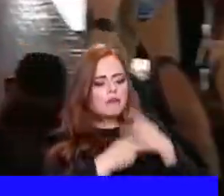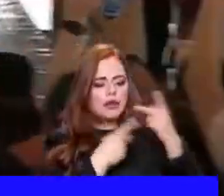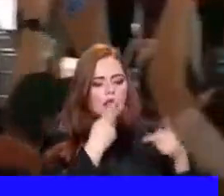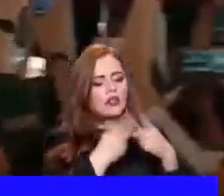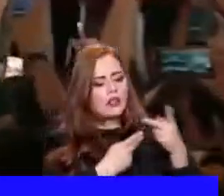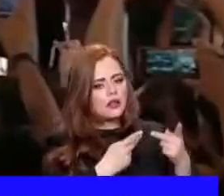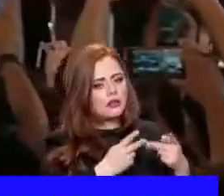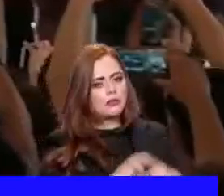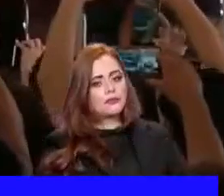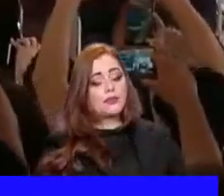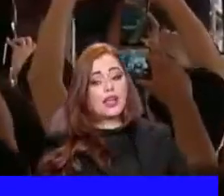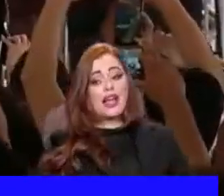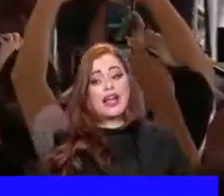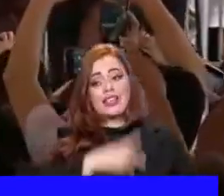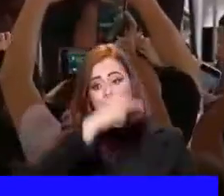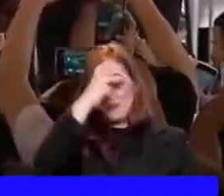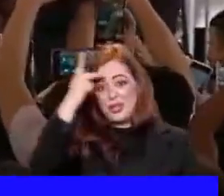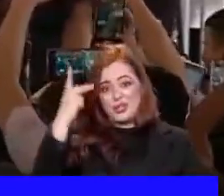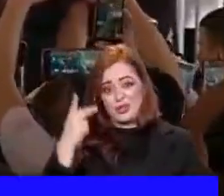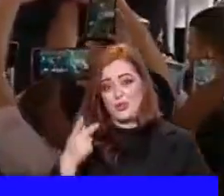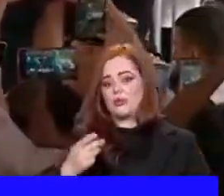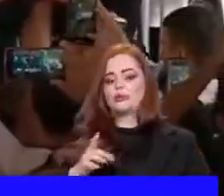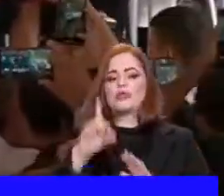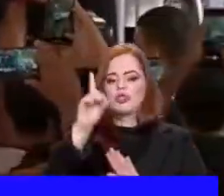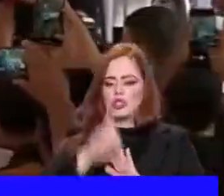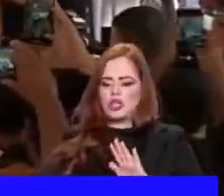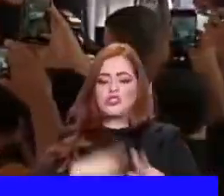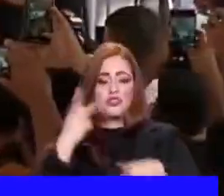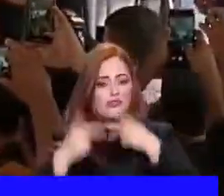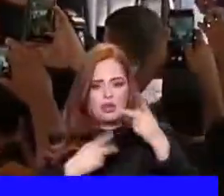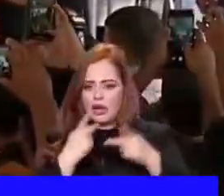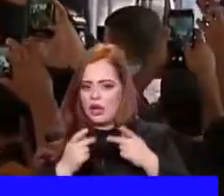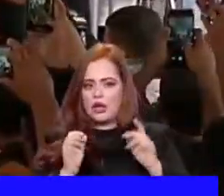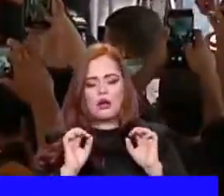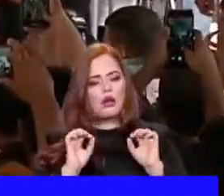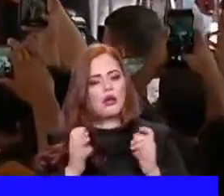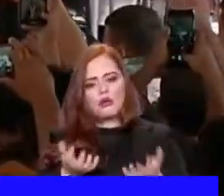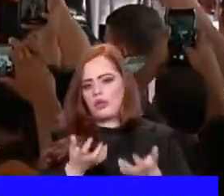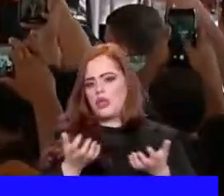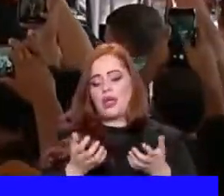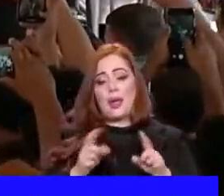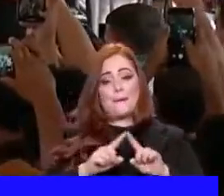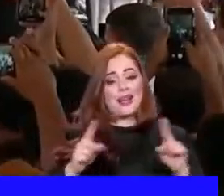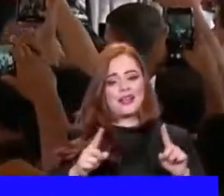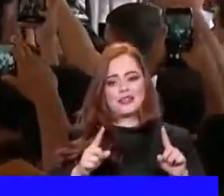As pessoas têm o direito de falar a bobagem que quiser, mas não têm o direito de ofender os outros.